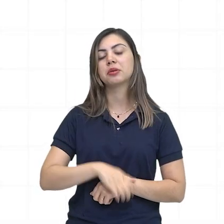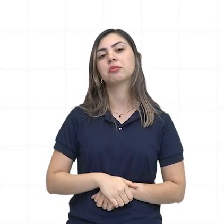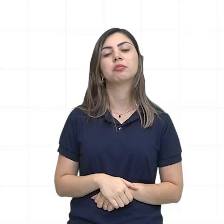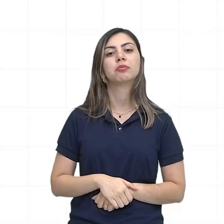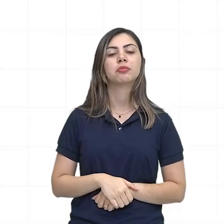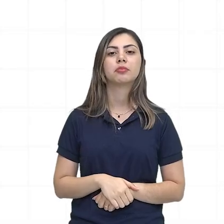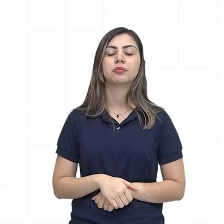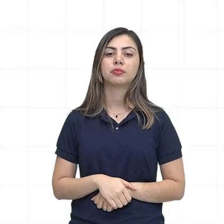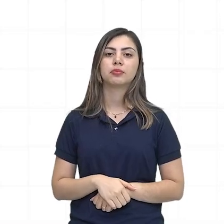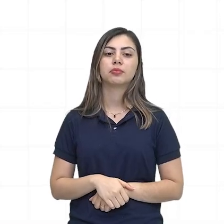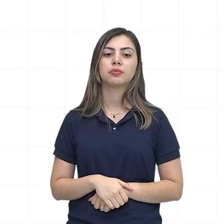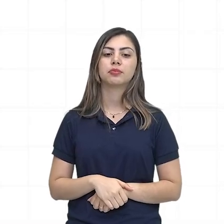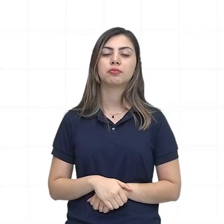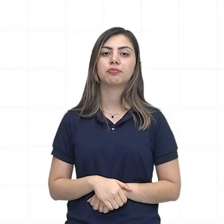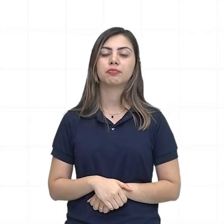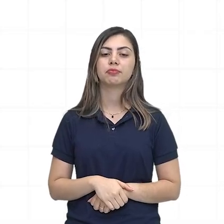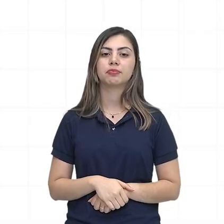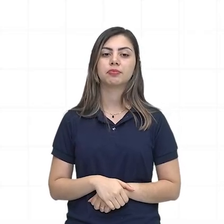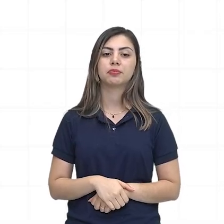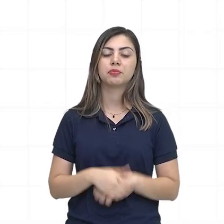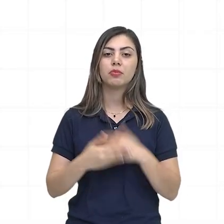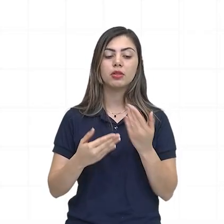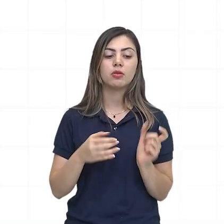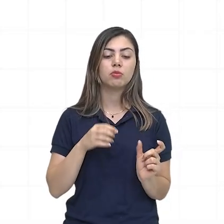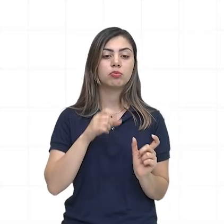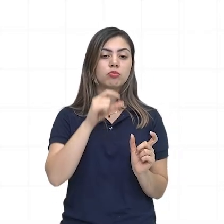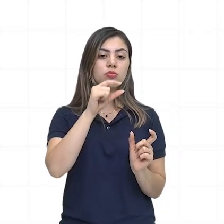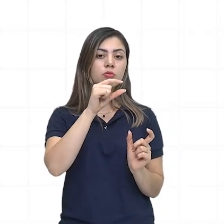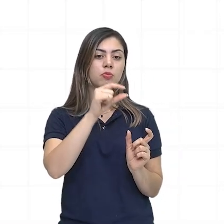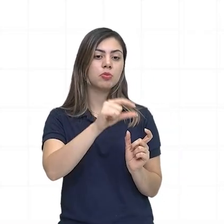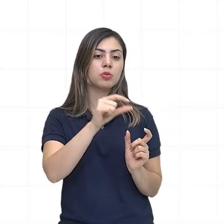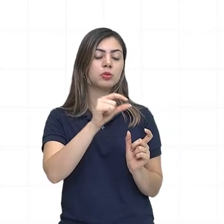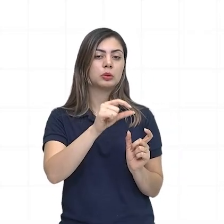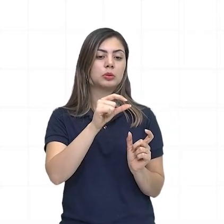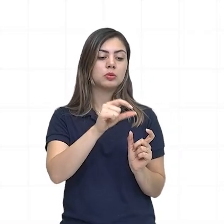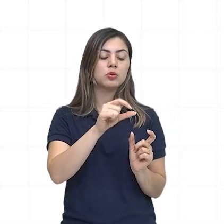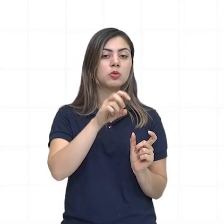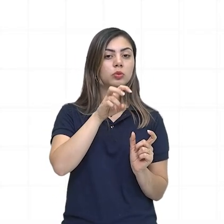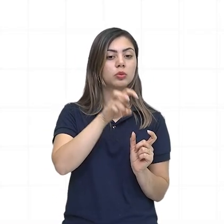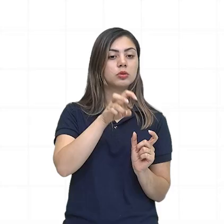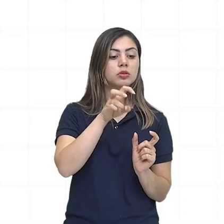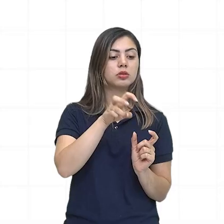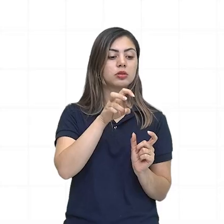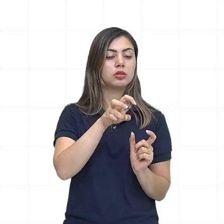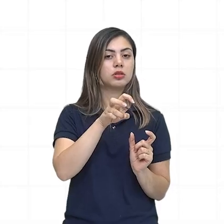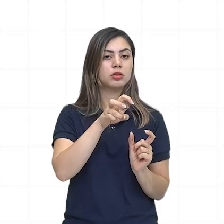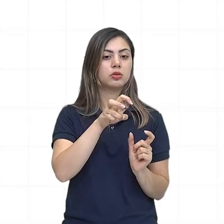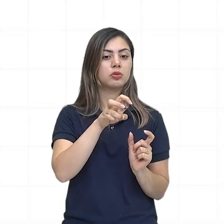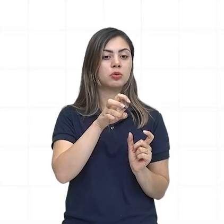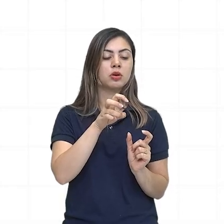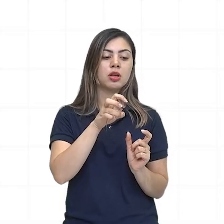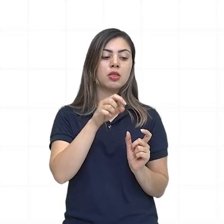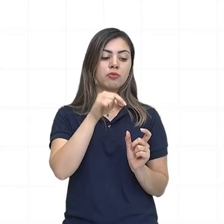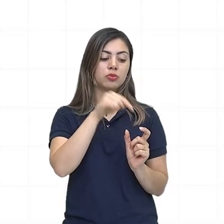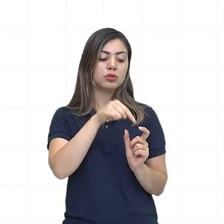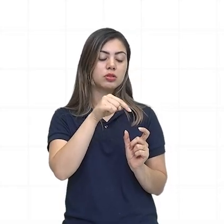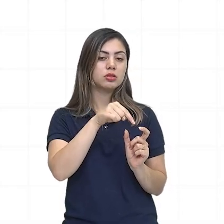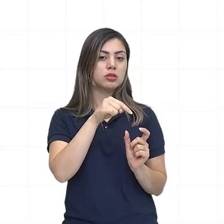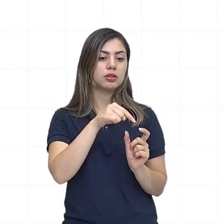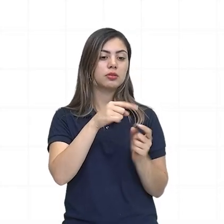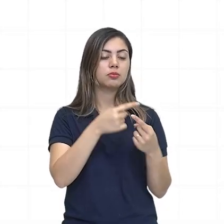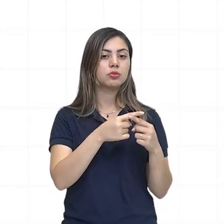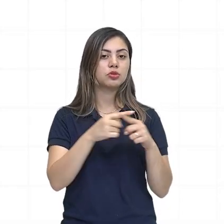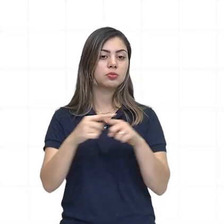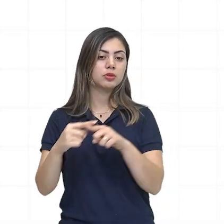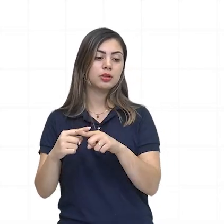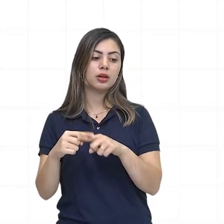o manda-chuva. Então, o expoente ele diz, base, você será multiplicada por você mesma. Observe a